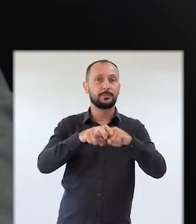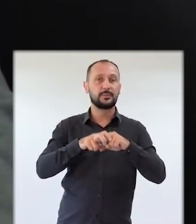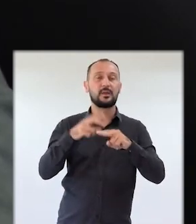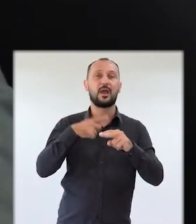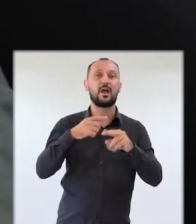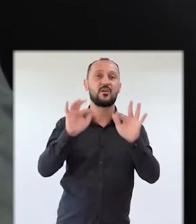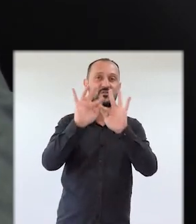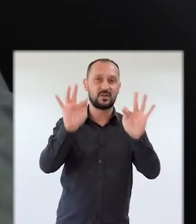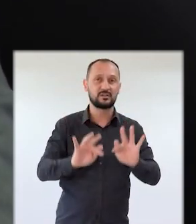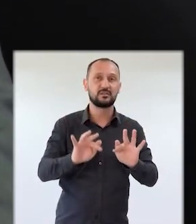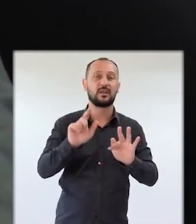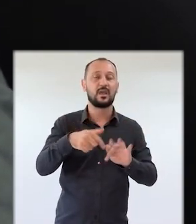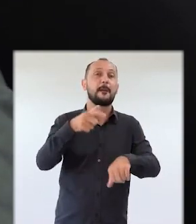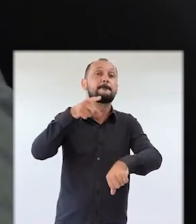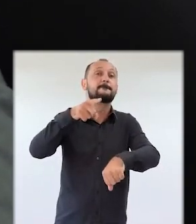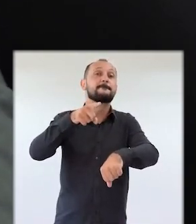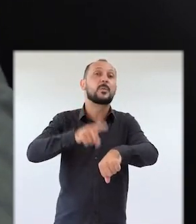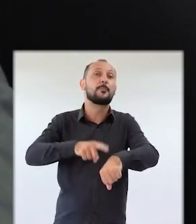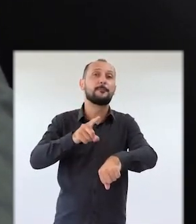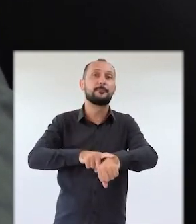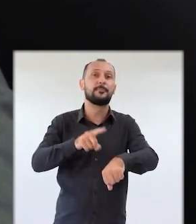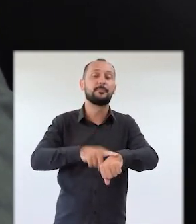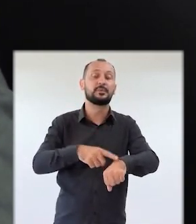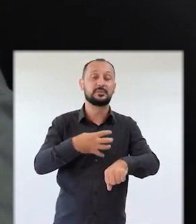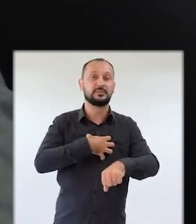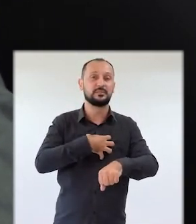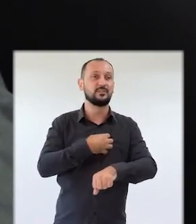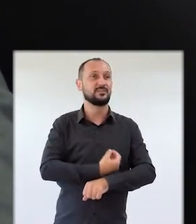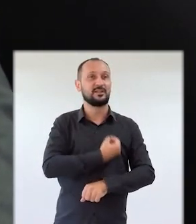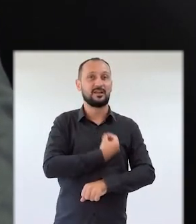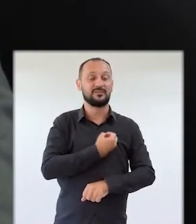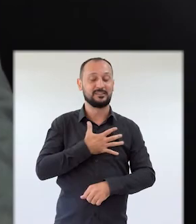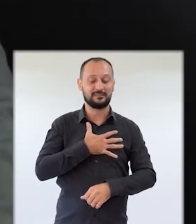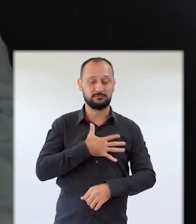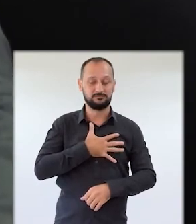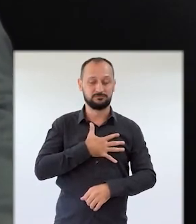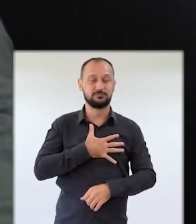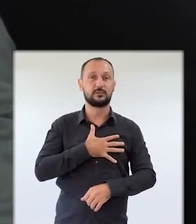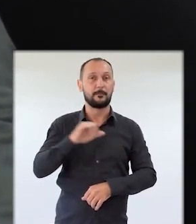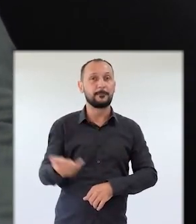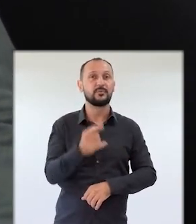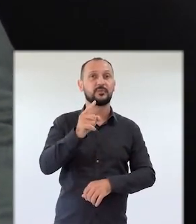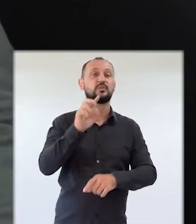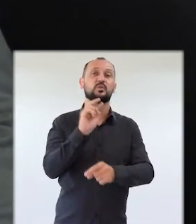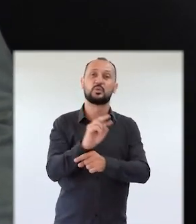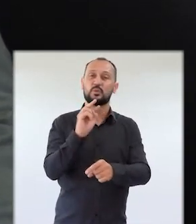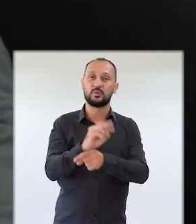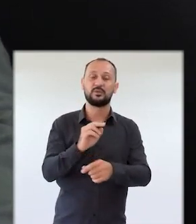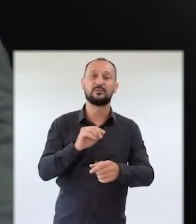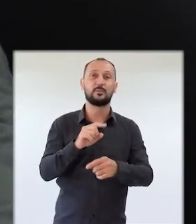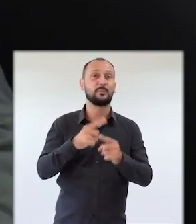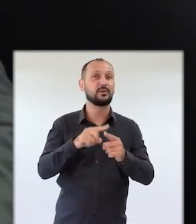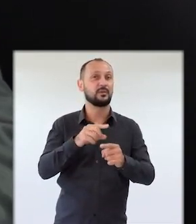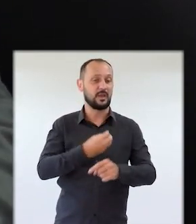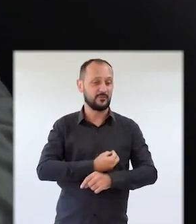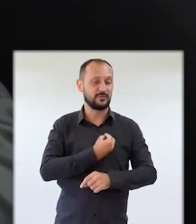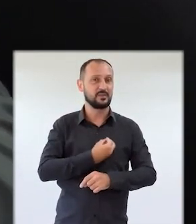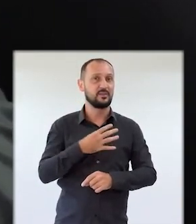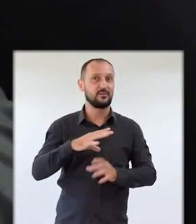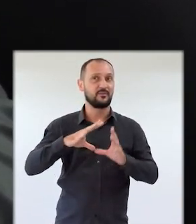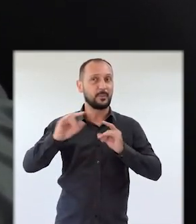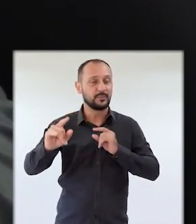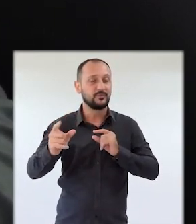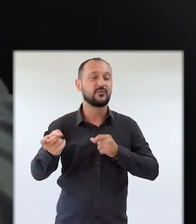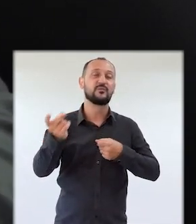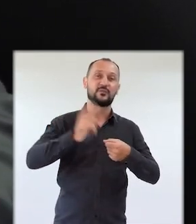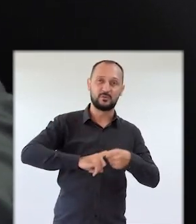dificuldade, tem intercorrência. Por isso, a felicidade é aquele instante que você sente a vida vibrar em você. Aproveite,